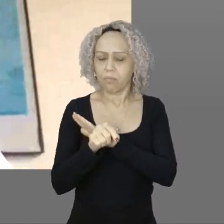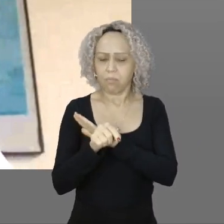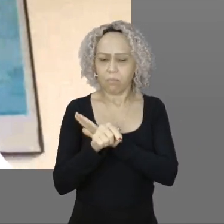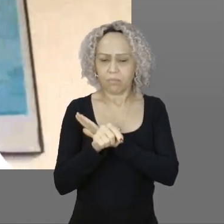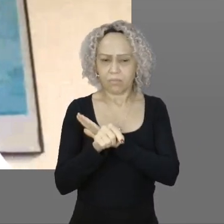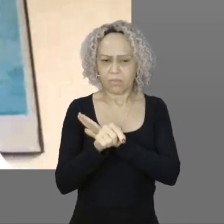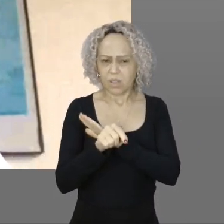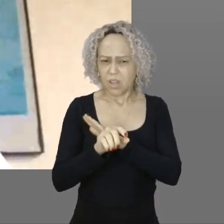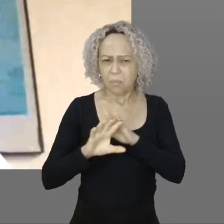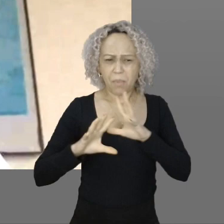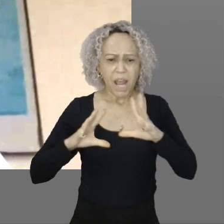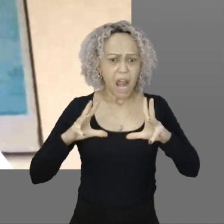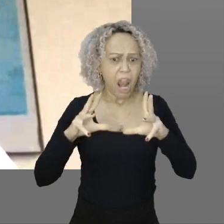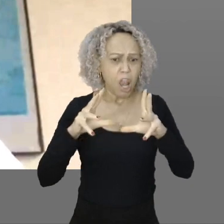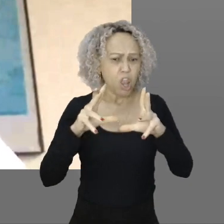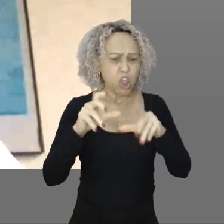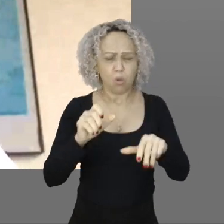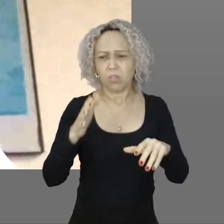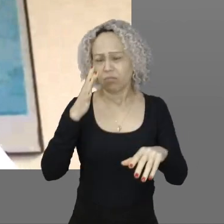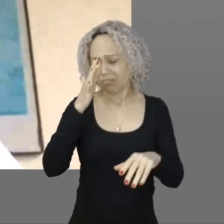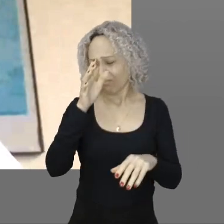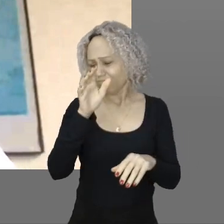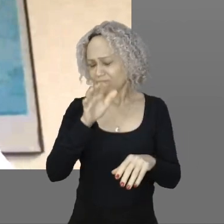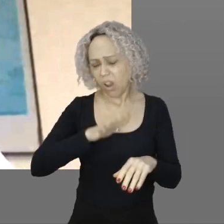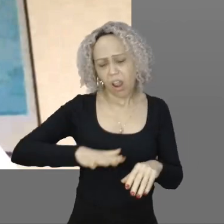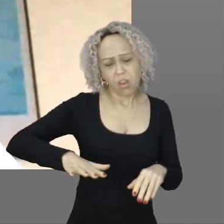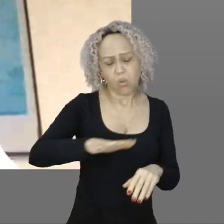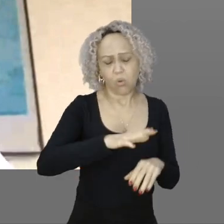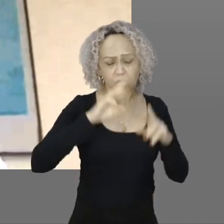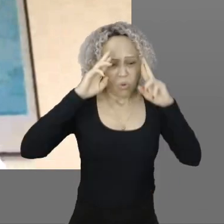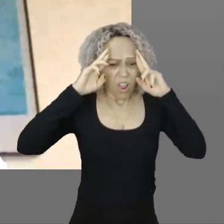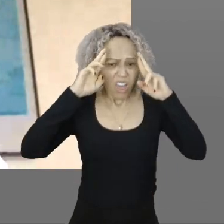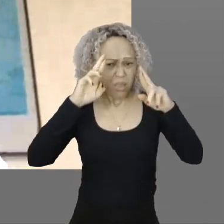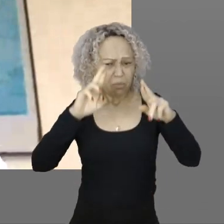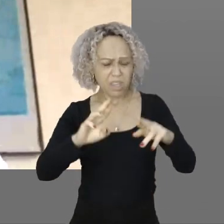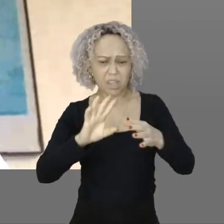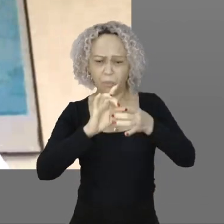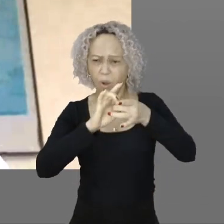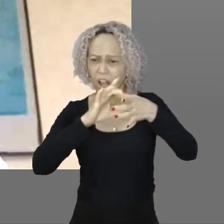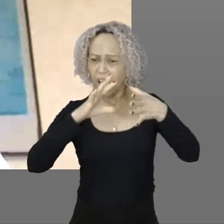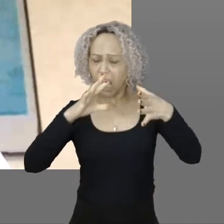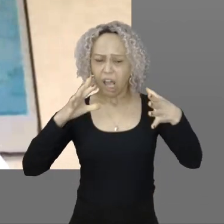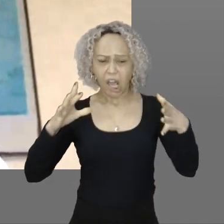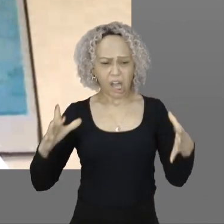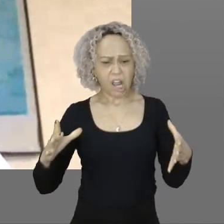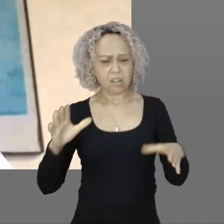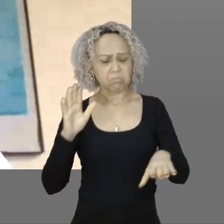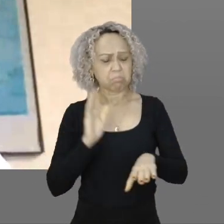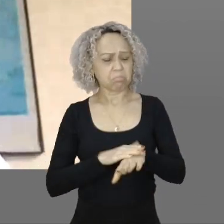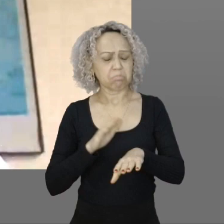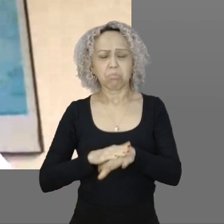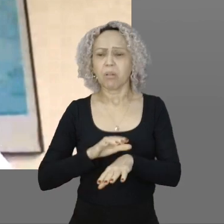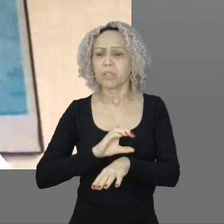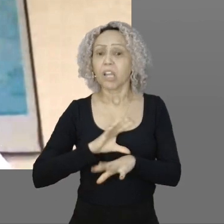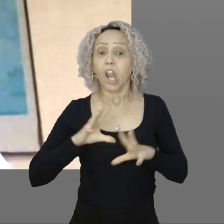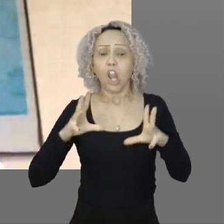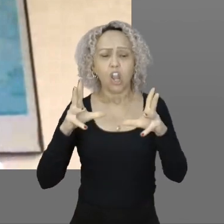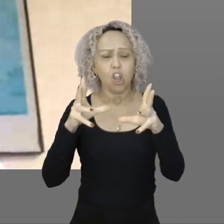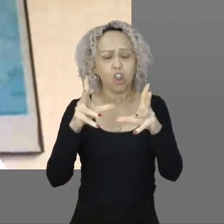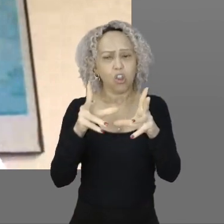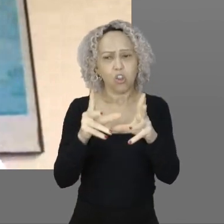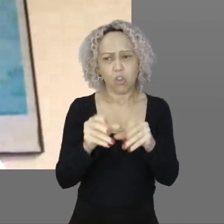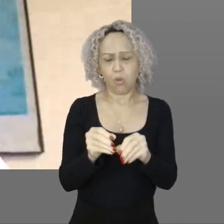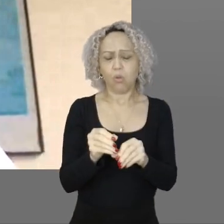de discriminação, né? Com absoluto respeito democrático à liberdade criativa de todos os